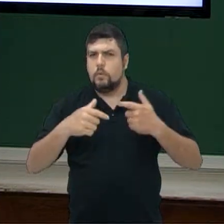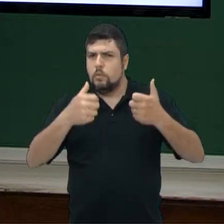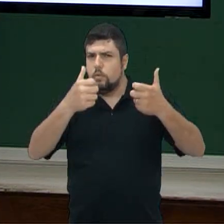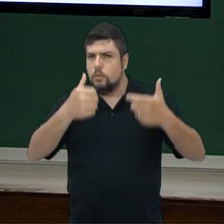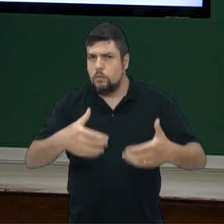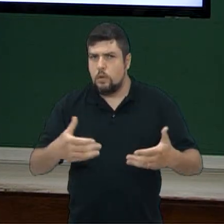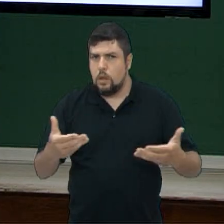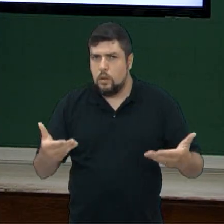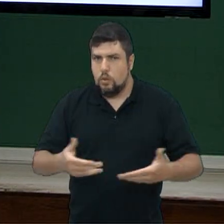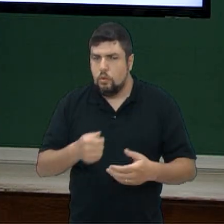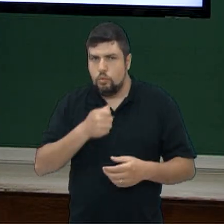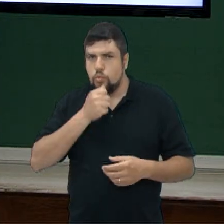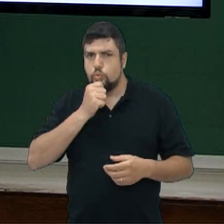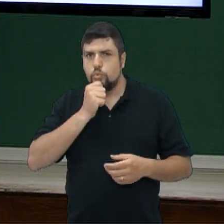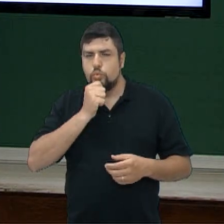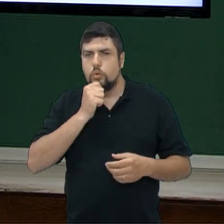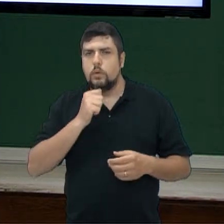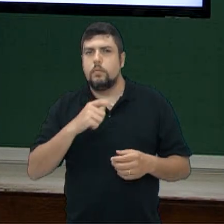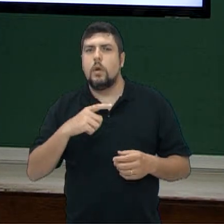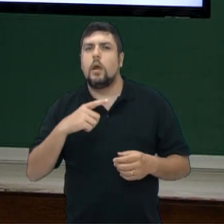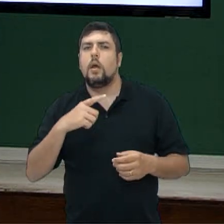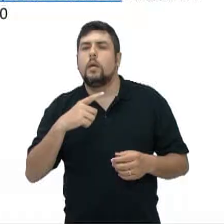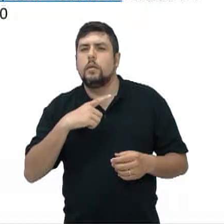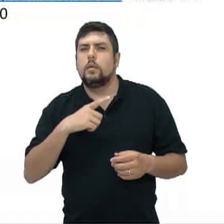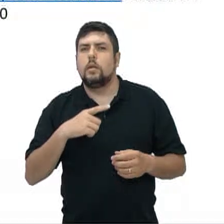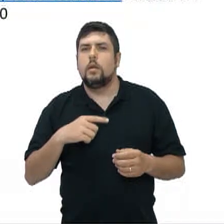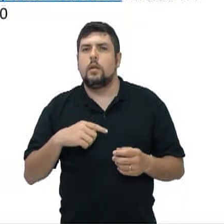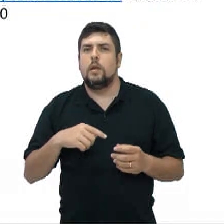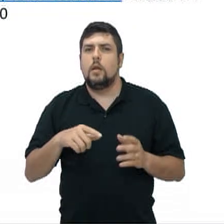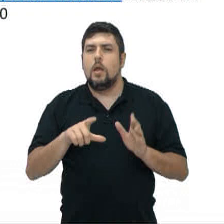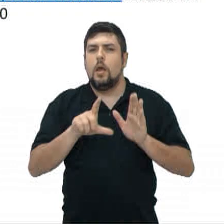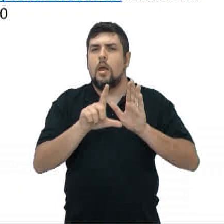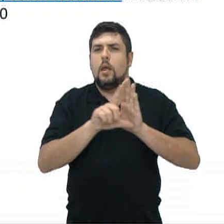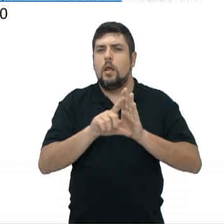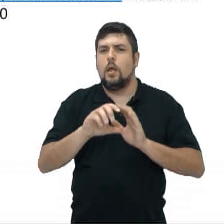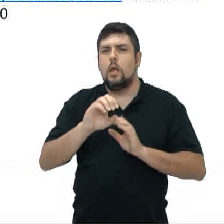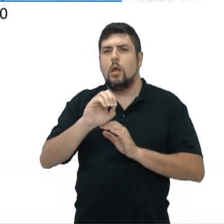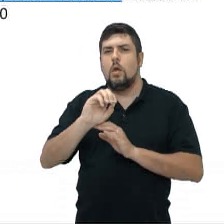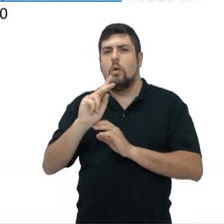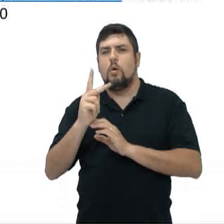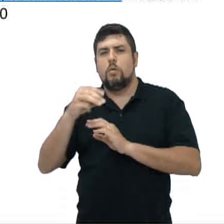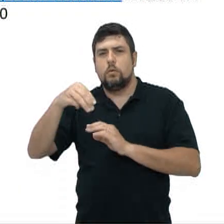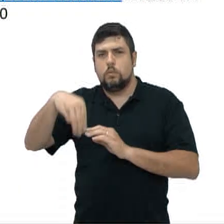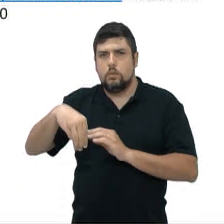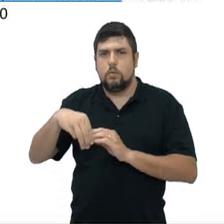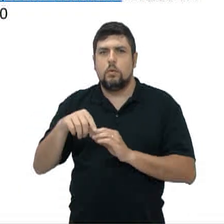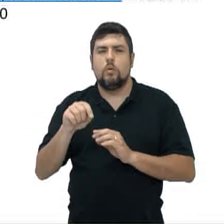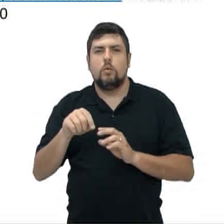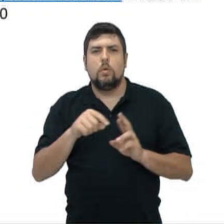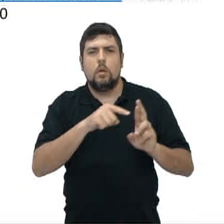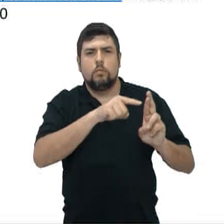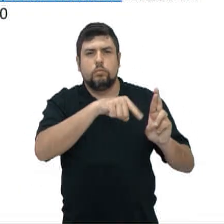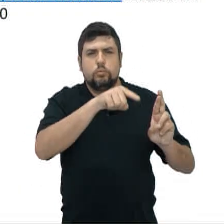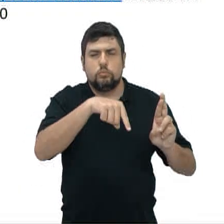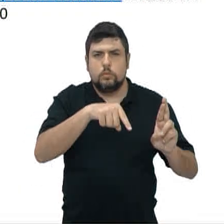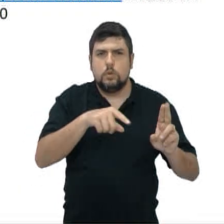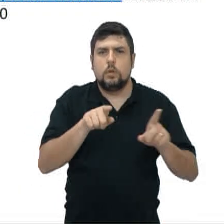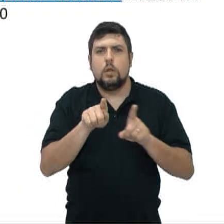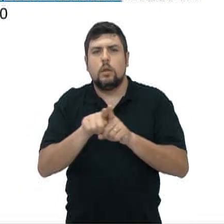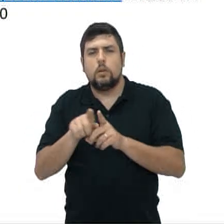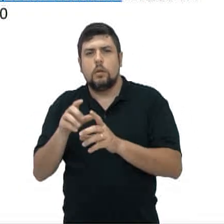assunto já, porque nós vamos ver que existe a primeira e a segunda lei de Ohm lá, que relaciona a resistência à corrente elétrica lá,